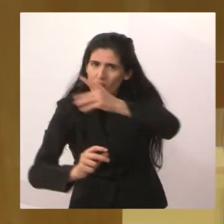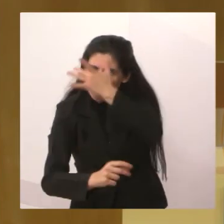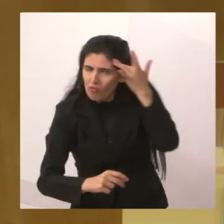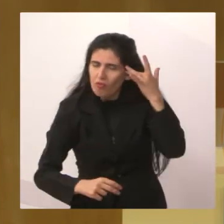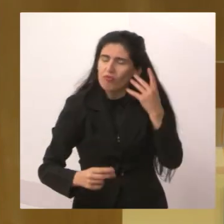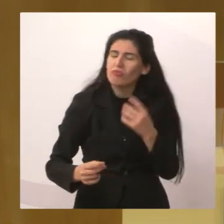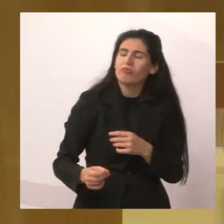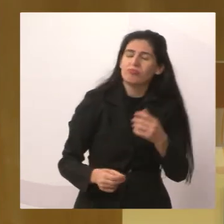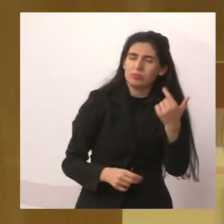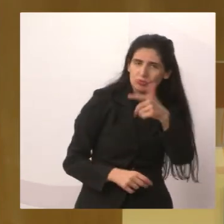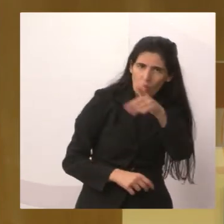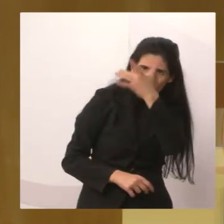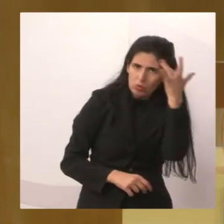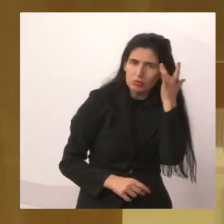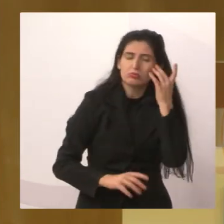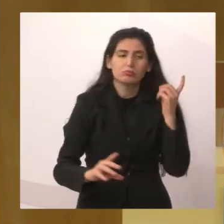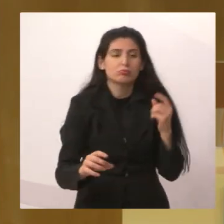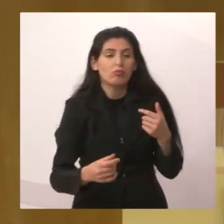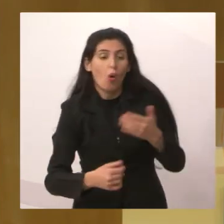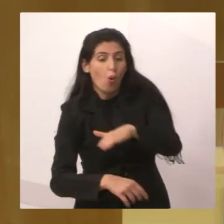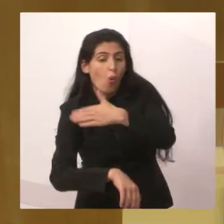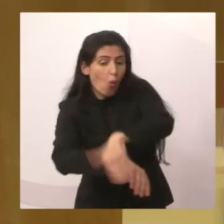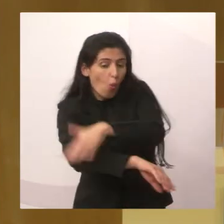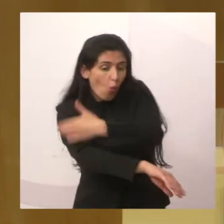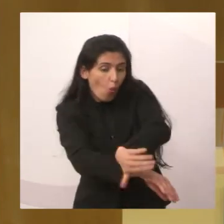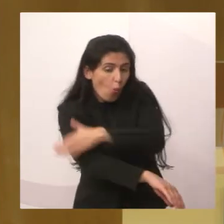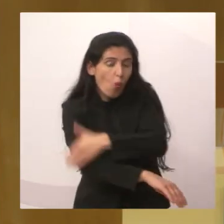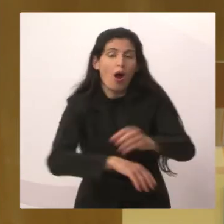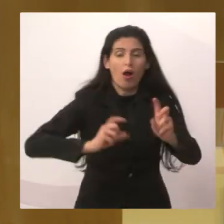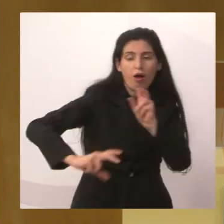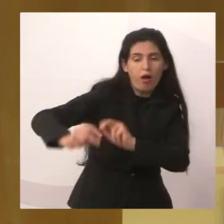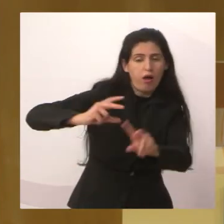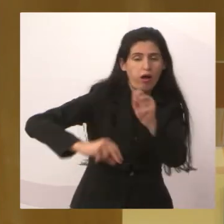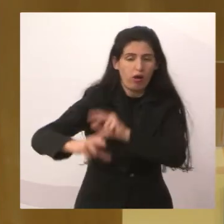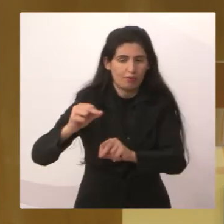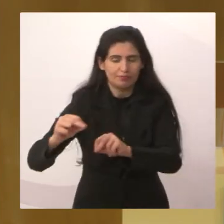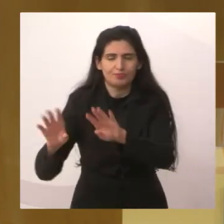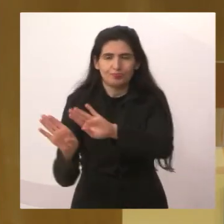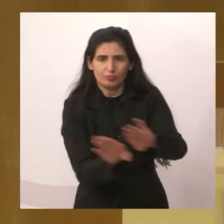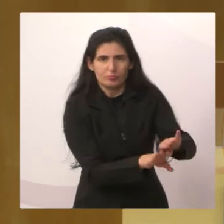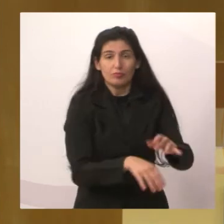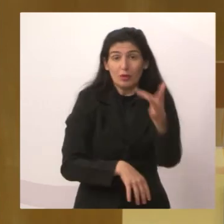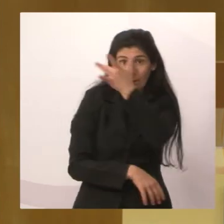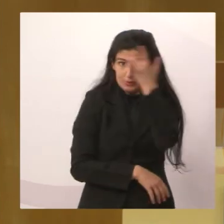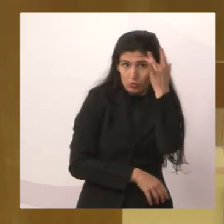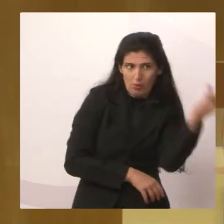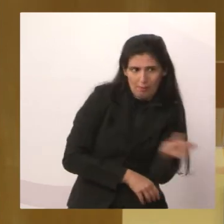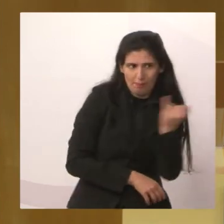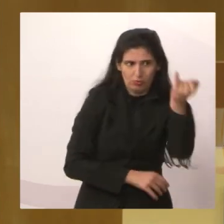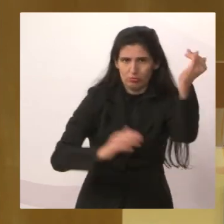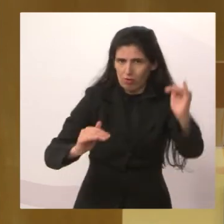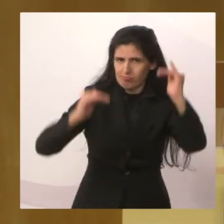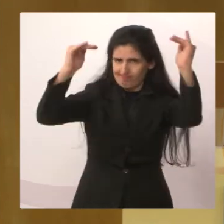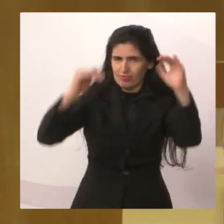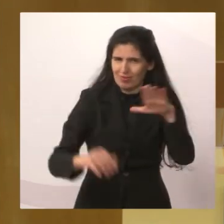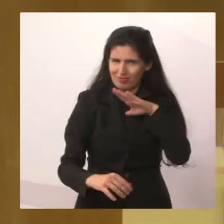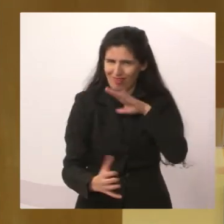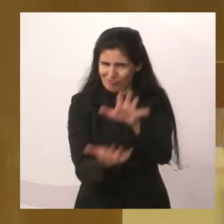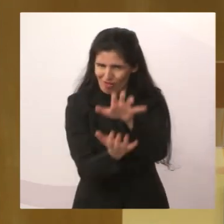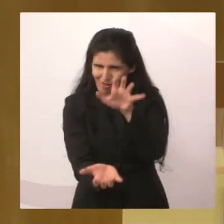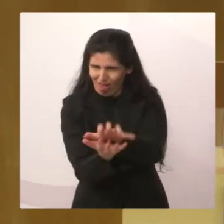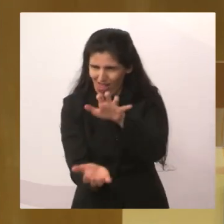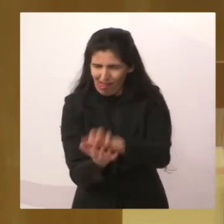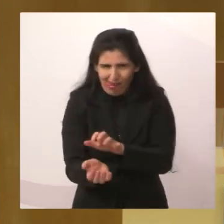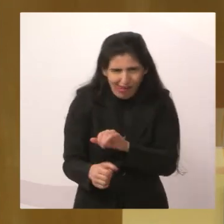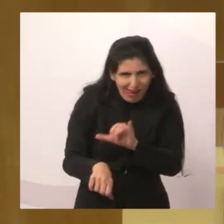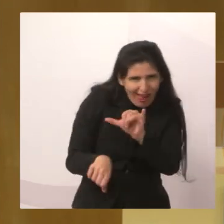prefeito, hoje, na cidade de Jacareí, as autoridades da cidade de Jacareí hoje, vai se eleger